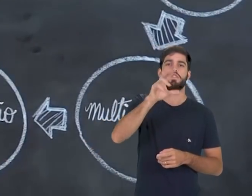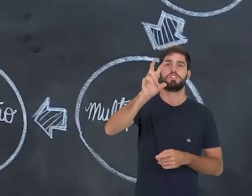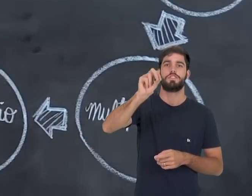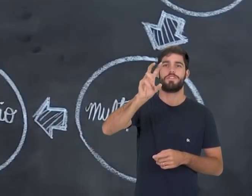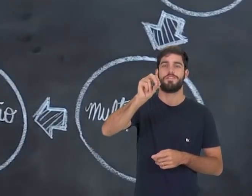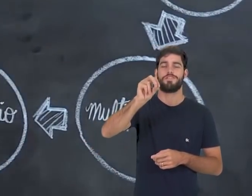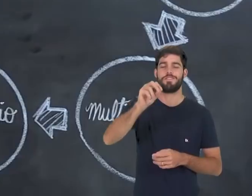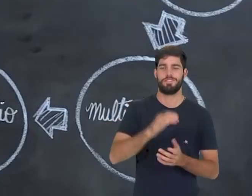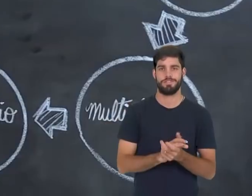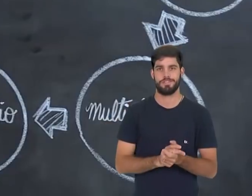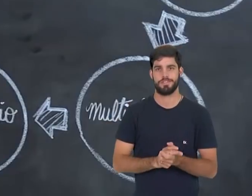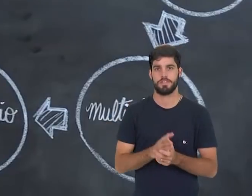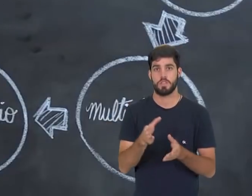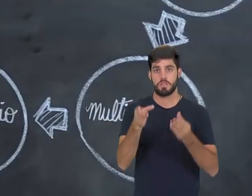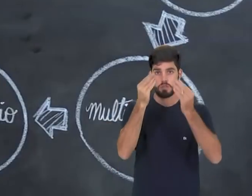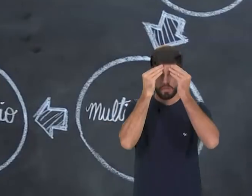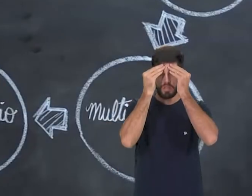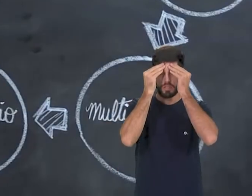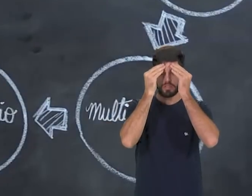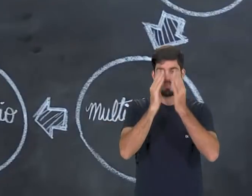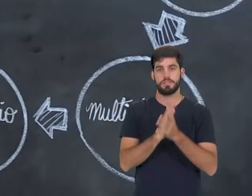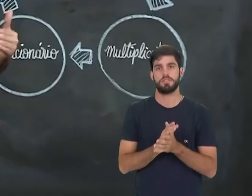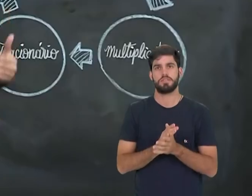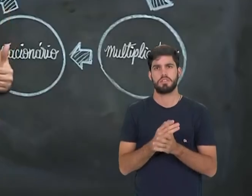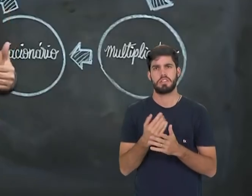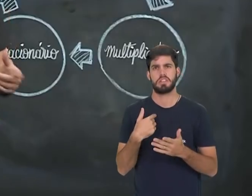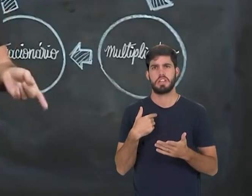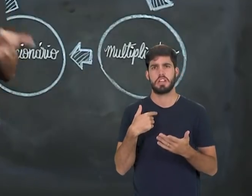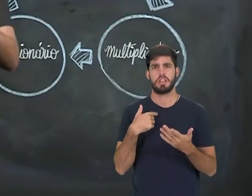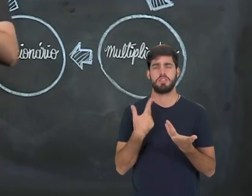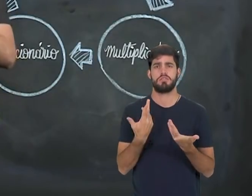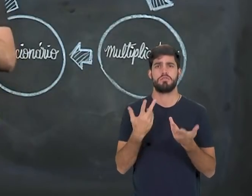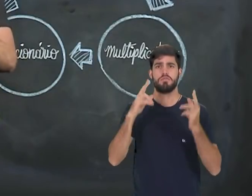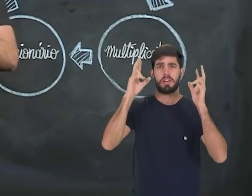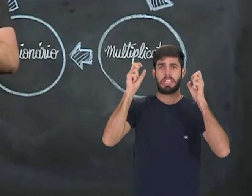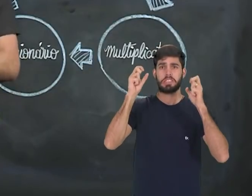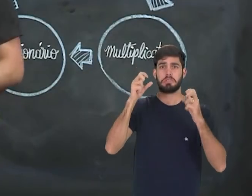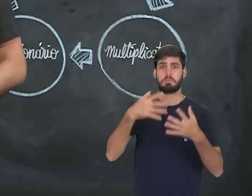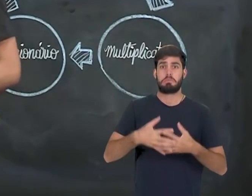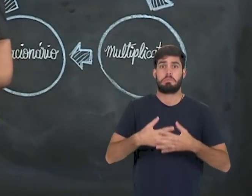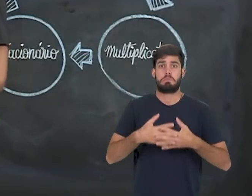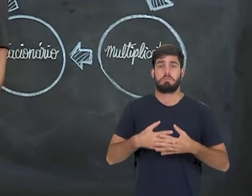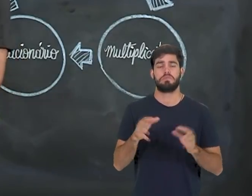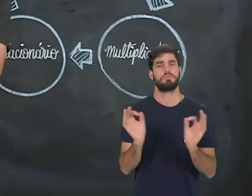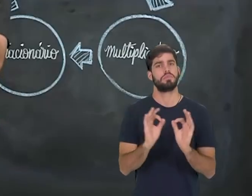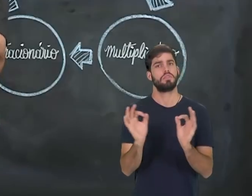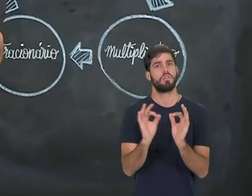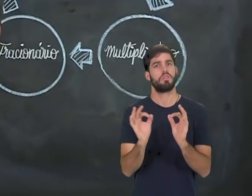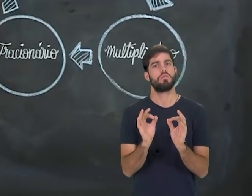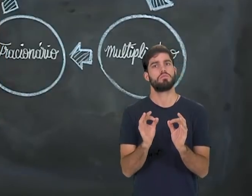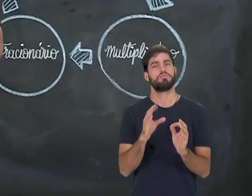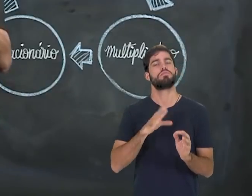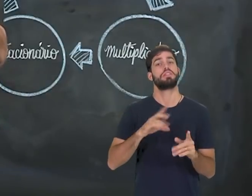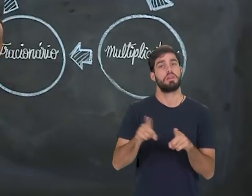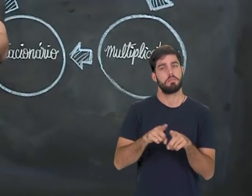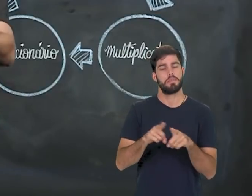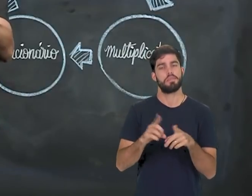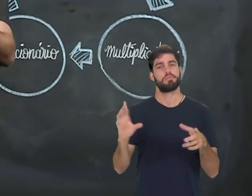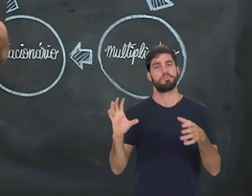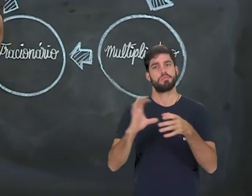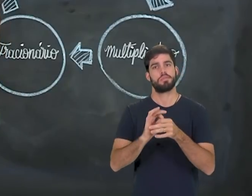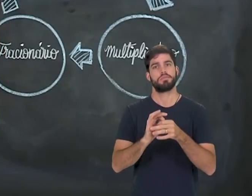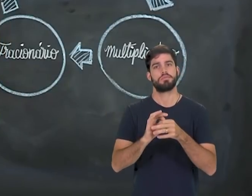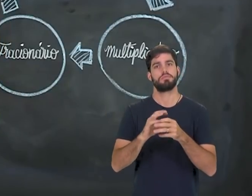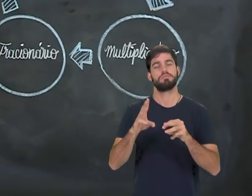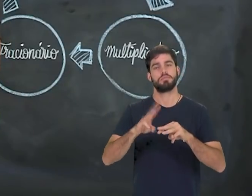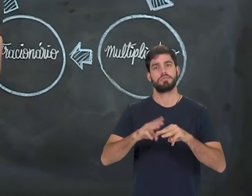numeral coletivo. Então guarda que são diferentes tipos. Não é um assunto tão complicado, está muito conectado com a matemática. E é só você lembrar que é a expressão